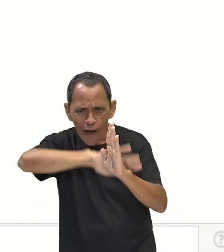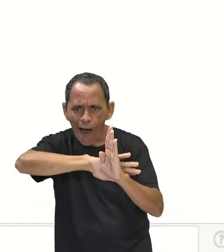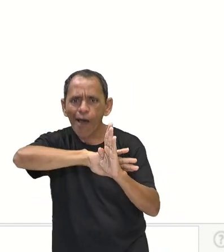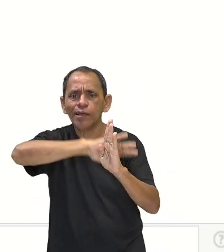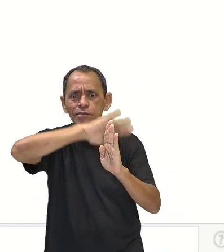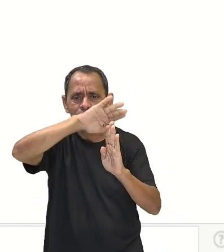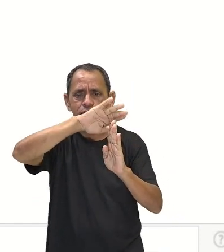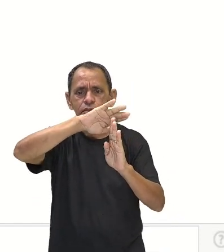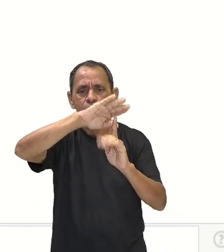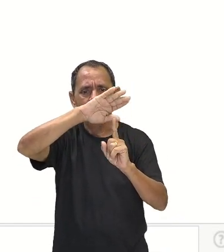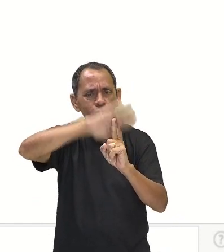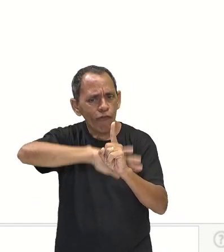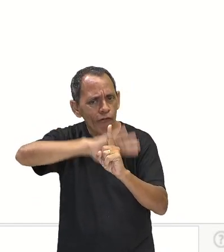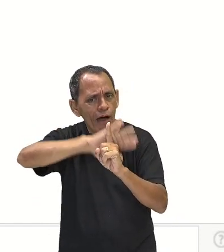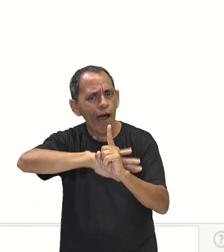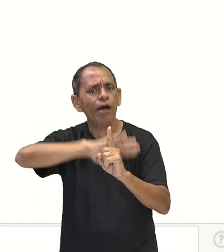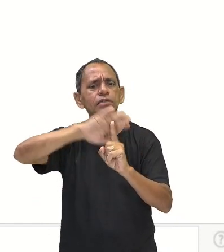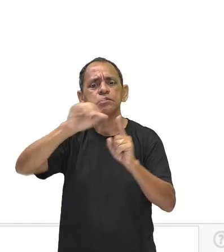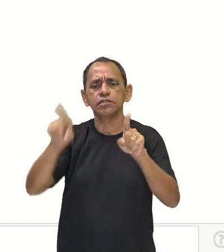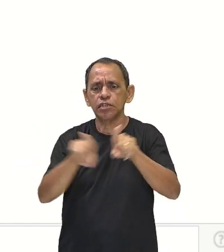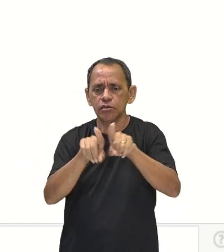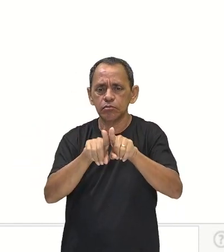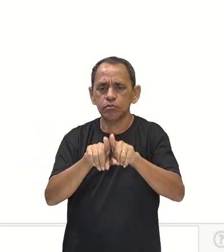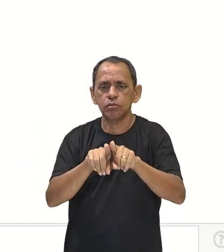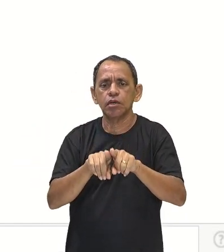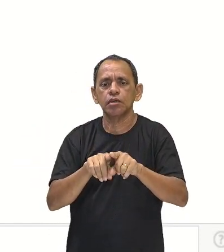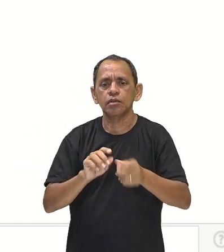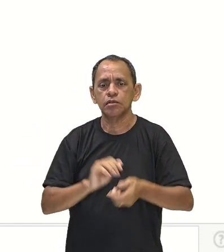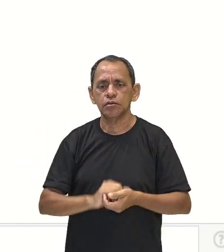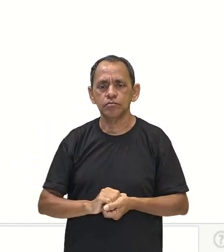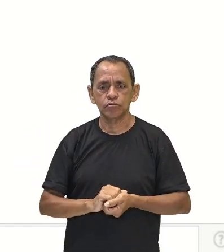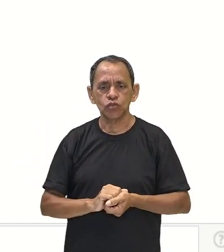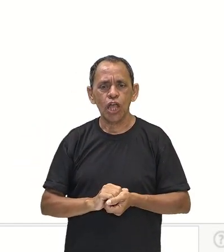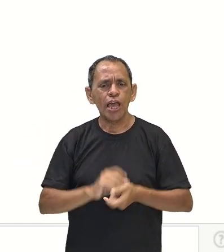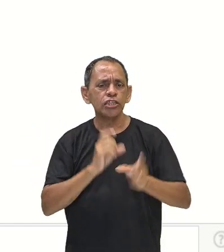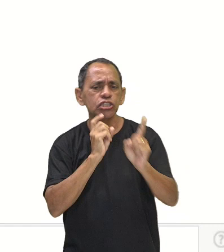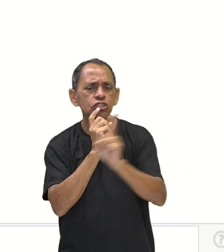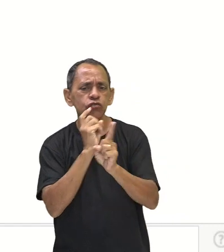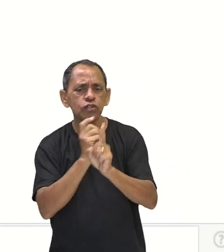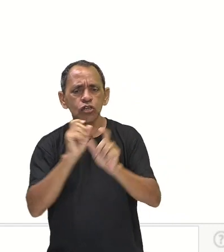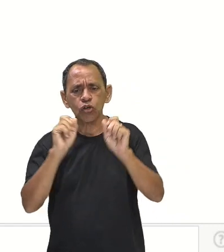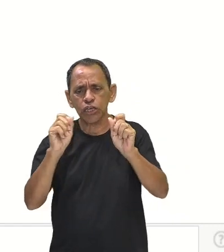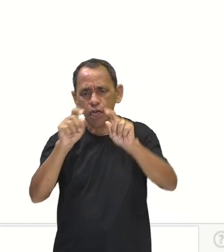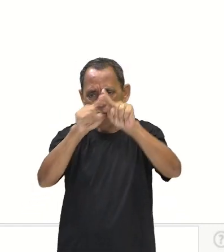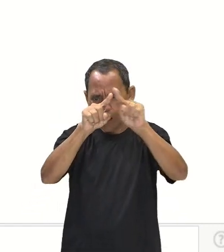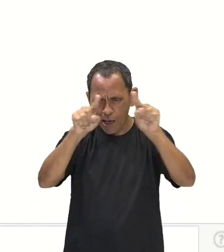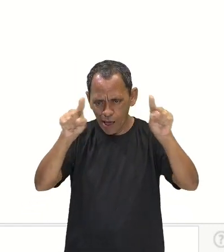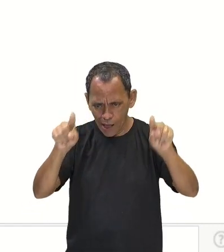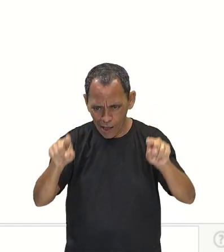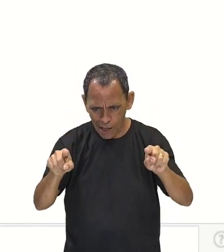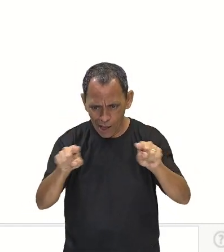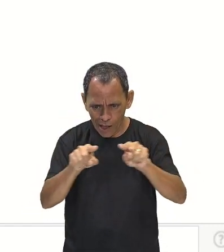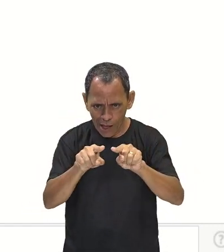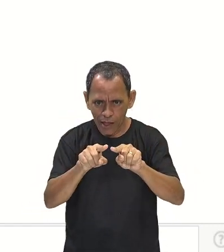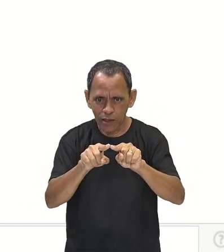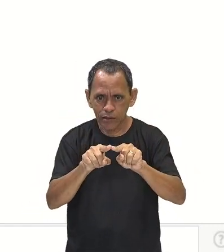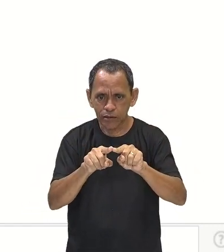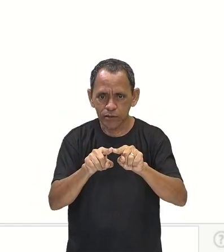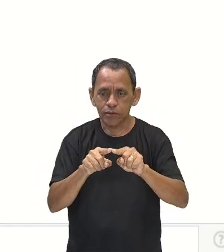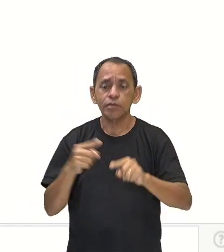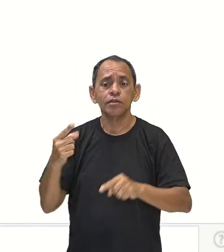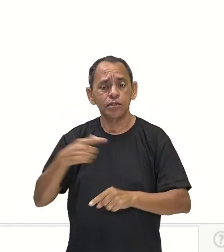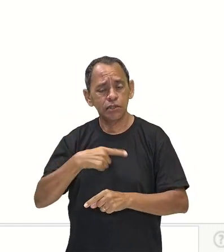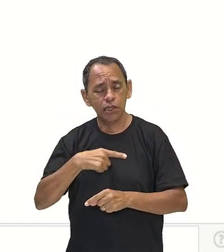duas faces, nós determinamos aqui a aresta. E esse tetraedro aqui, ele vai possuir aqui quantas arestas? Ele tem 3